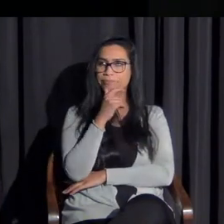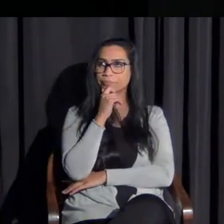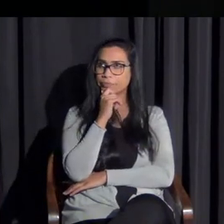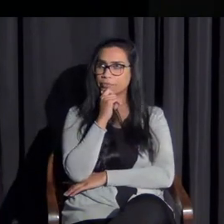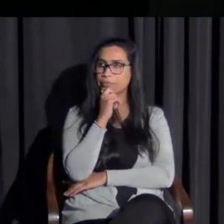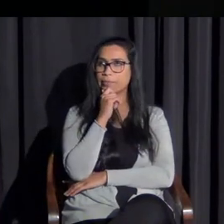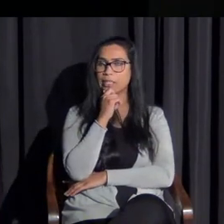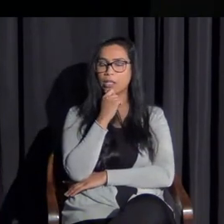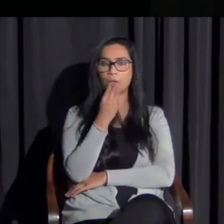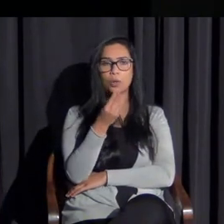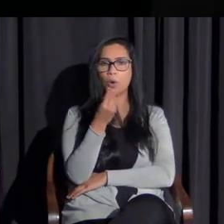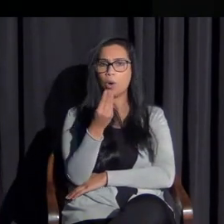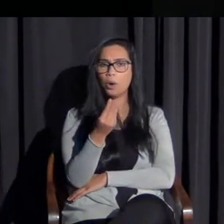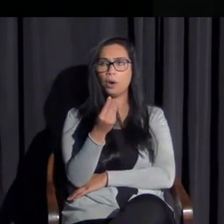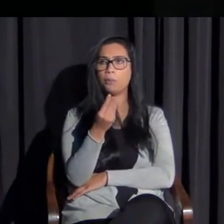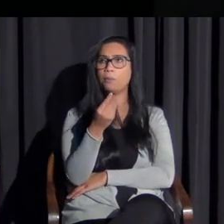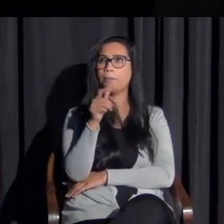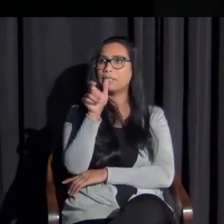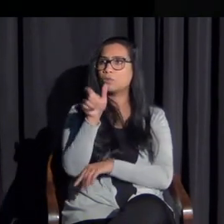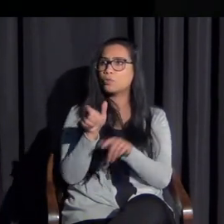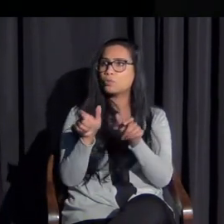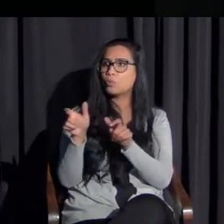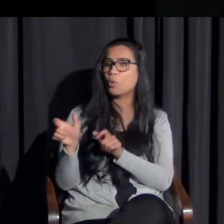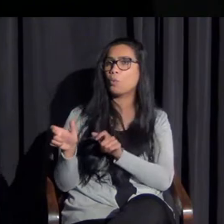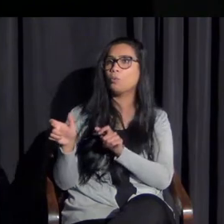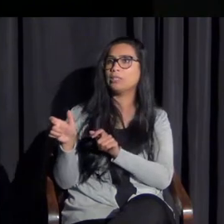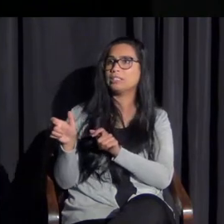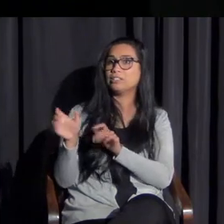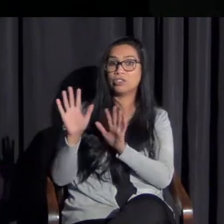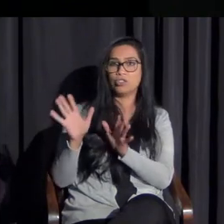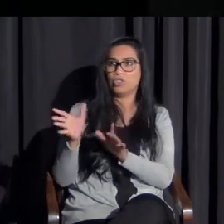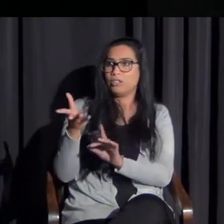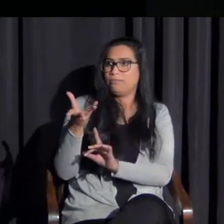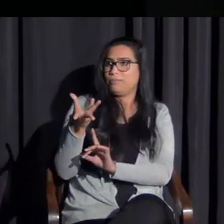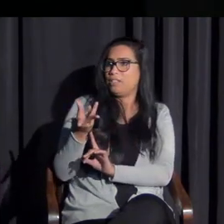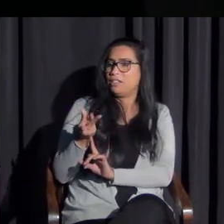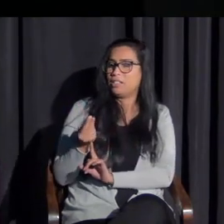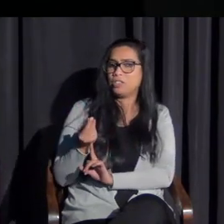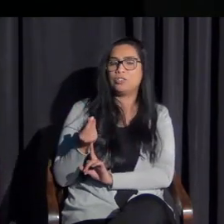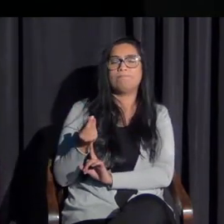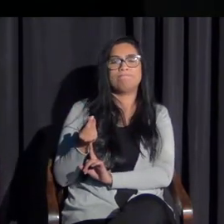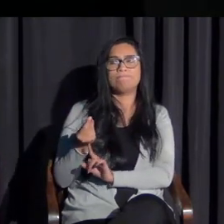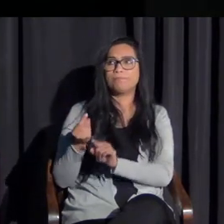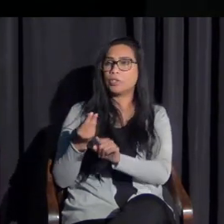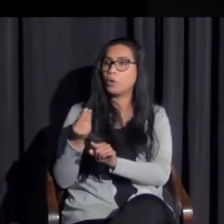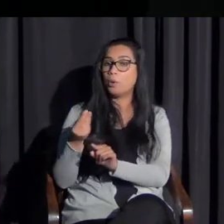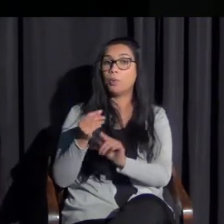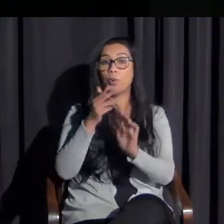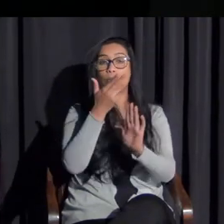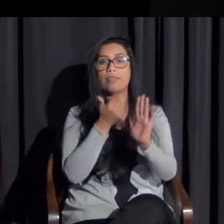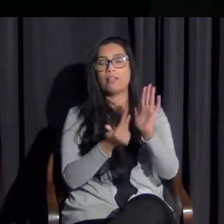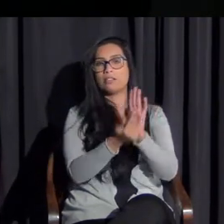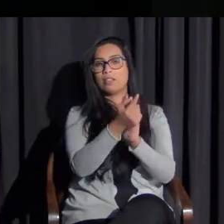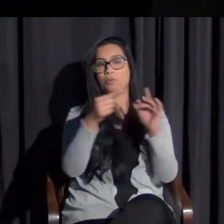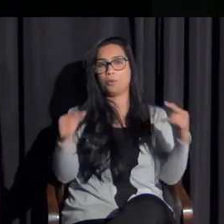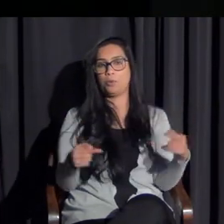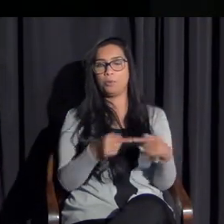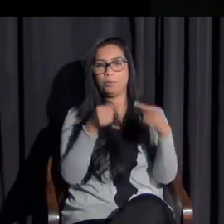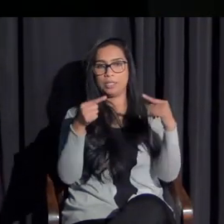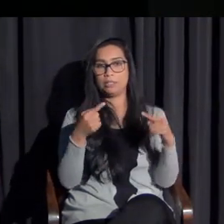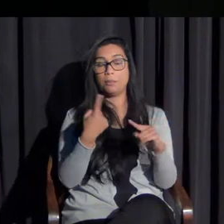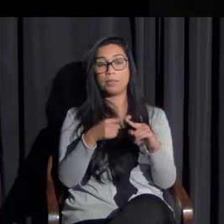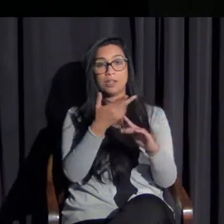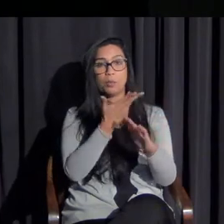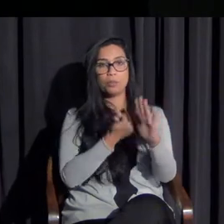com artistas educadores e educadoras, né, são os desenhos. Então, os desenhos, eles têm, há algumas décadas,